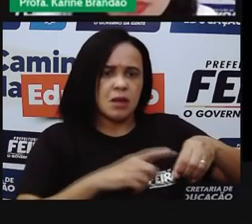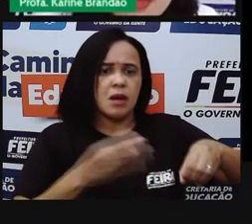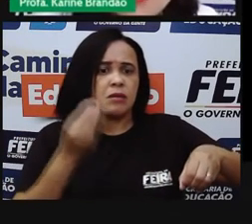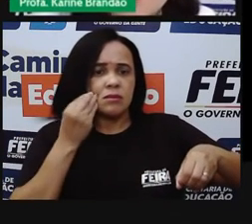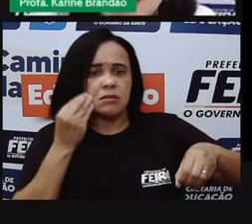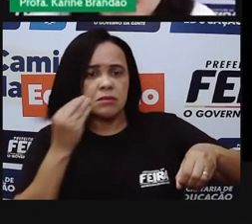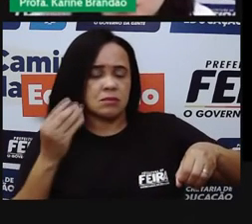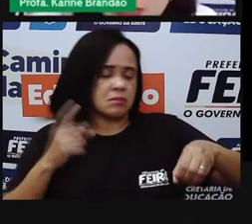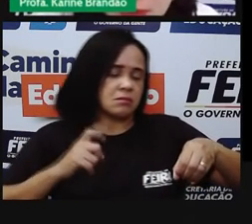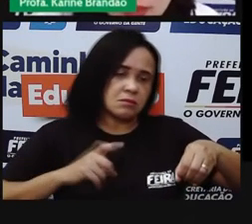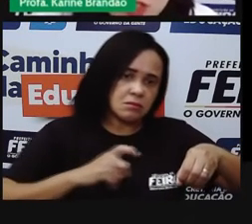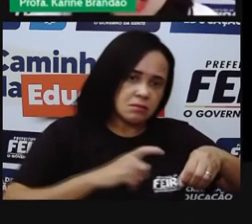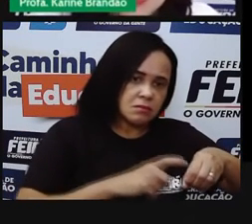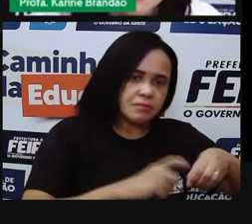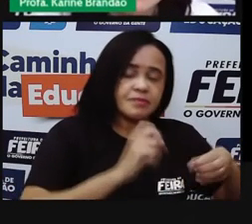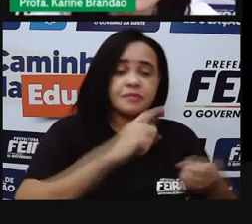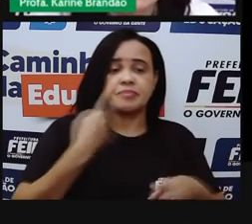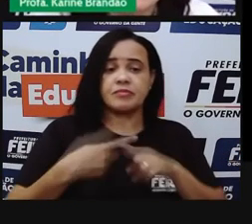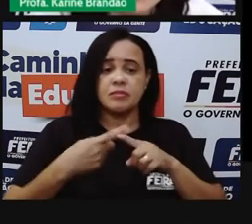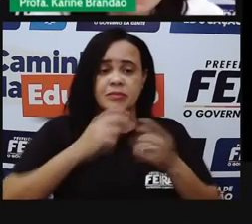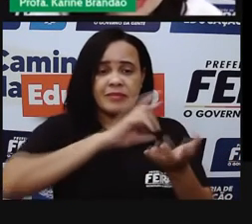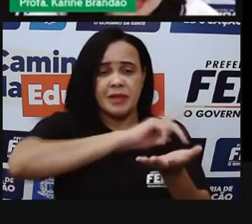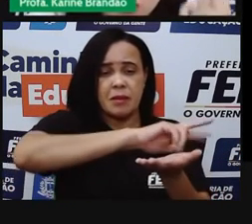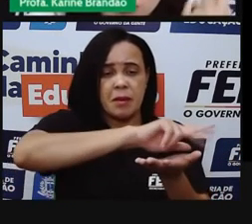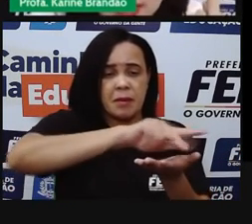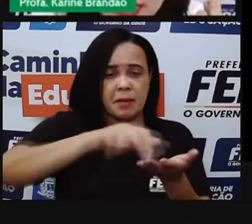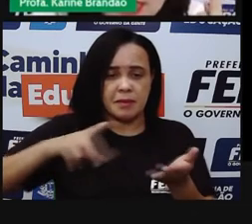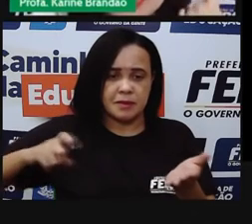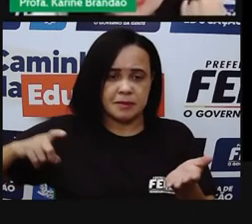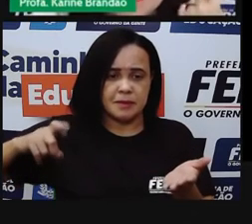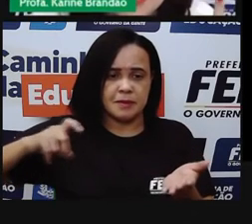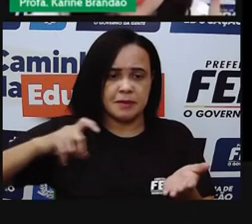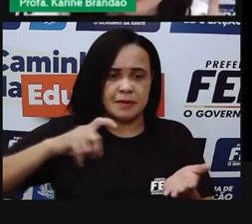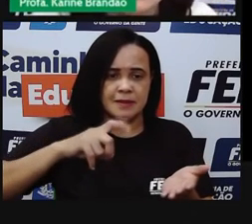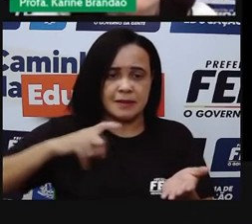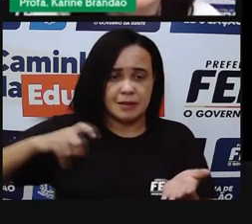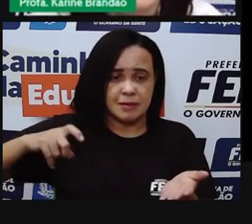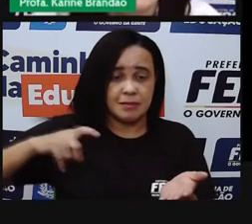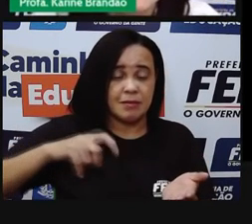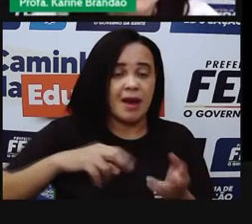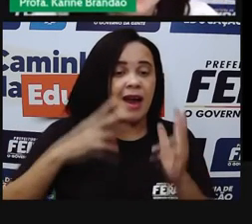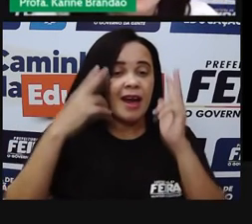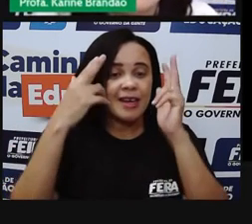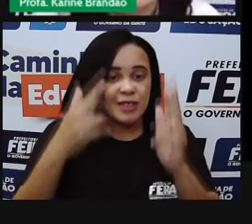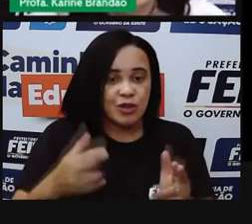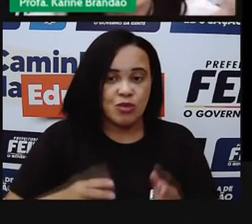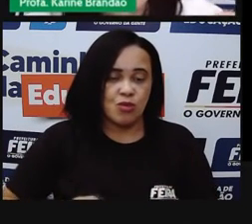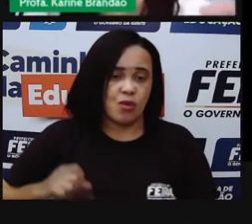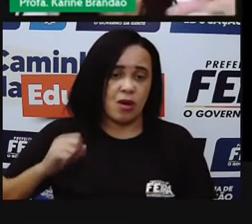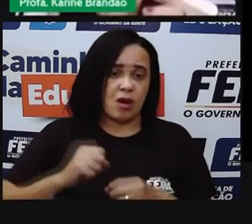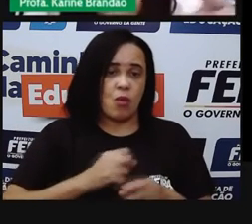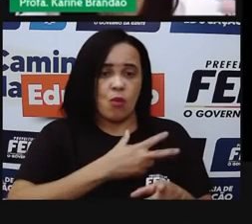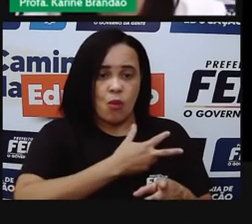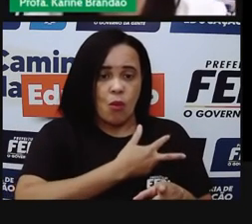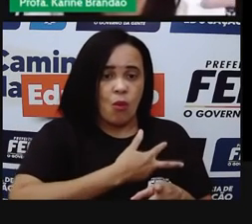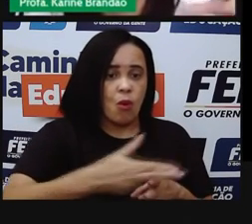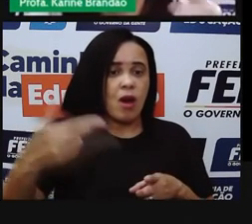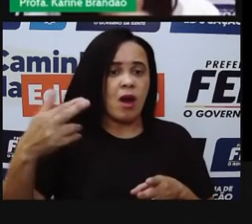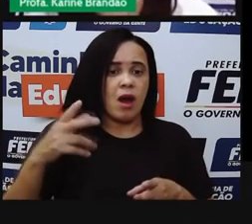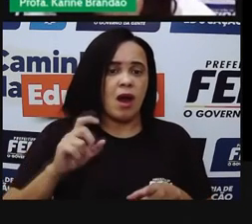ok? Então, vários espermatozoides tentando para que um deles, e apenas um, consiga